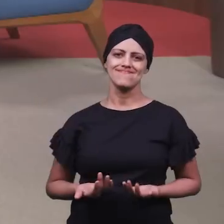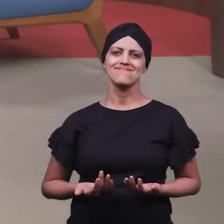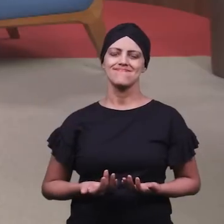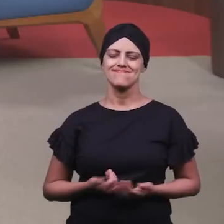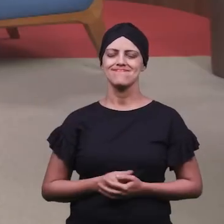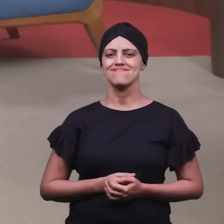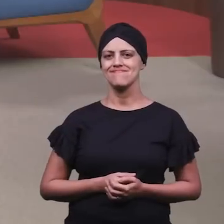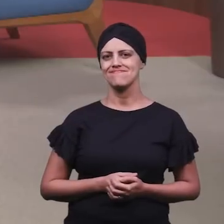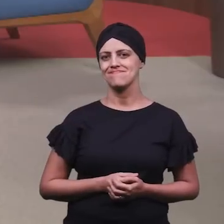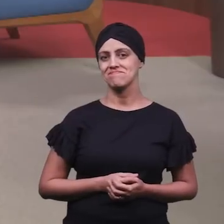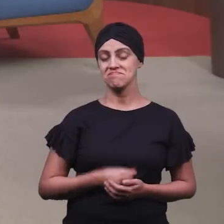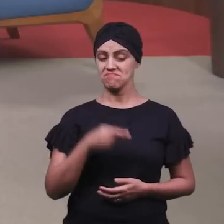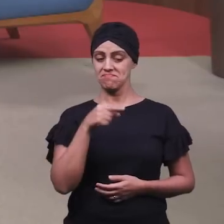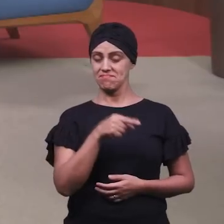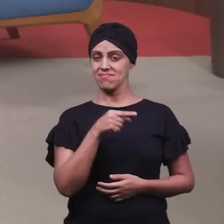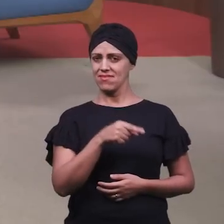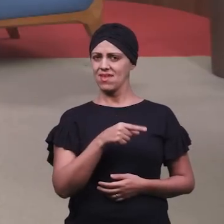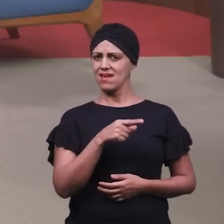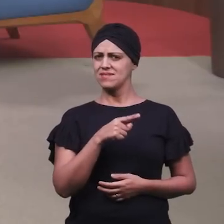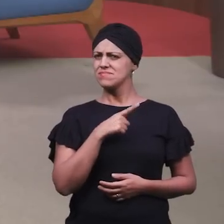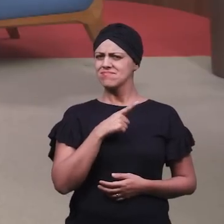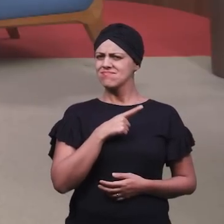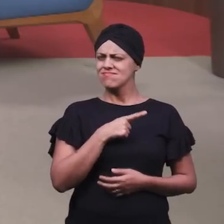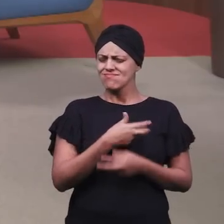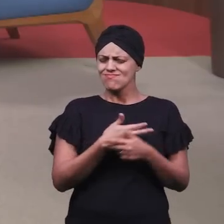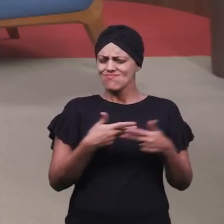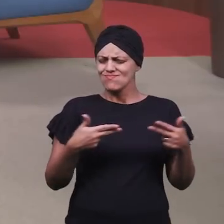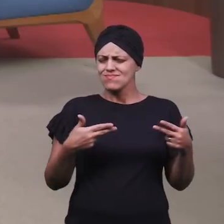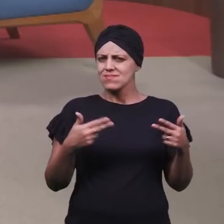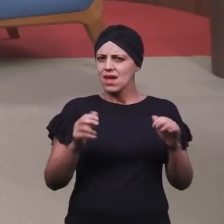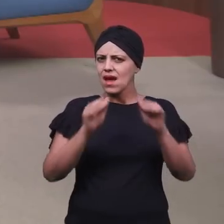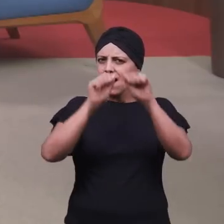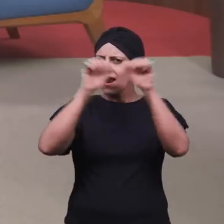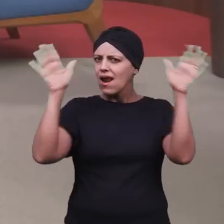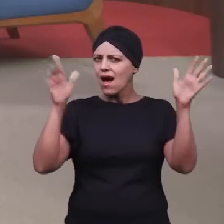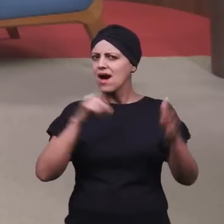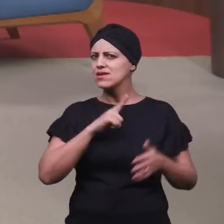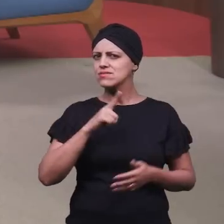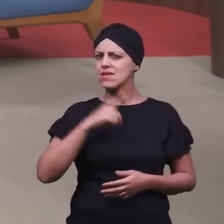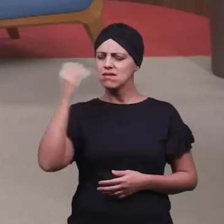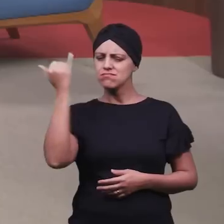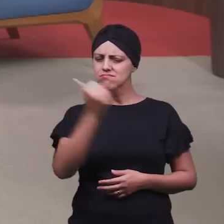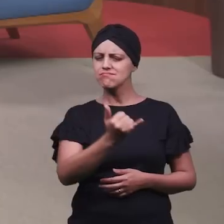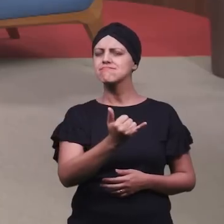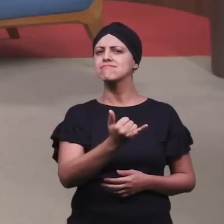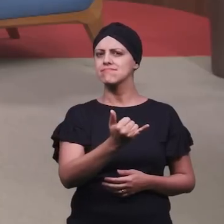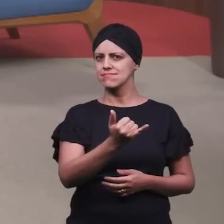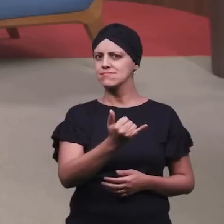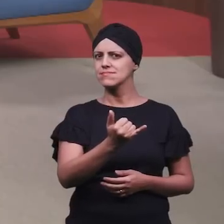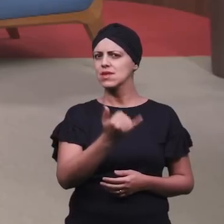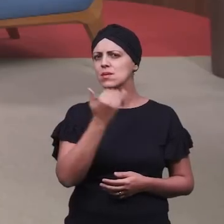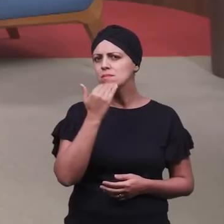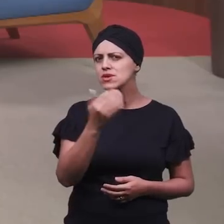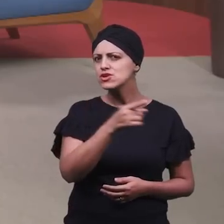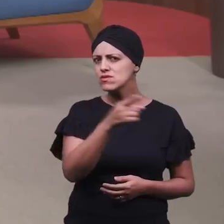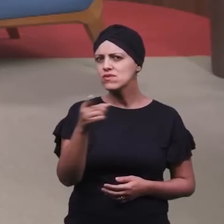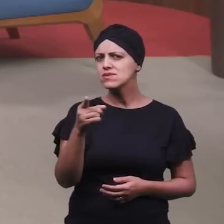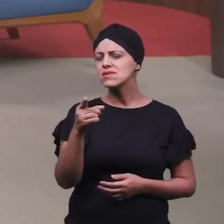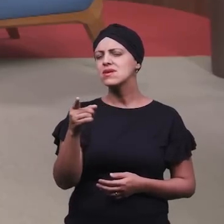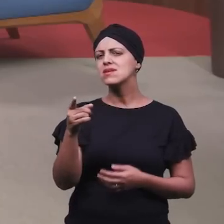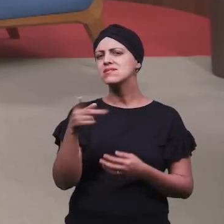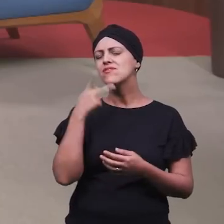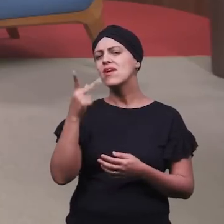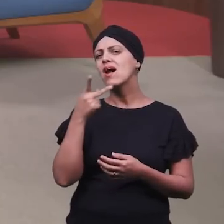E ali há detalhes muito claros, né? E eu queria pedir que